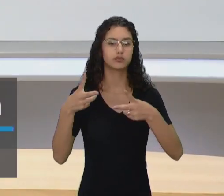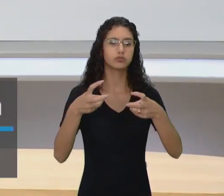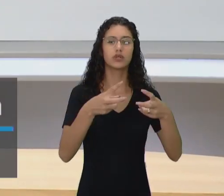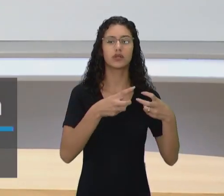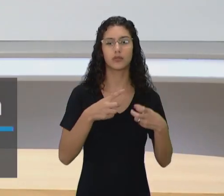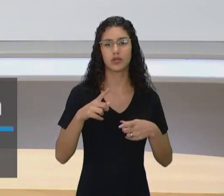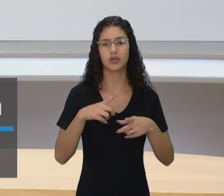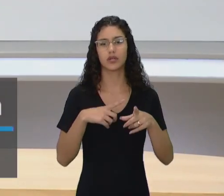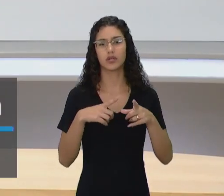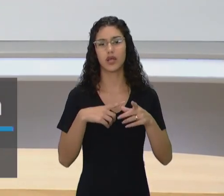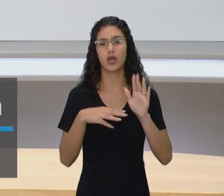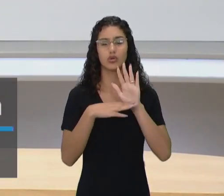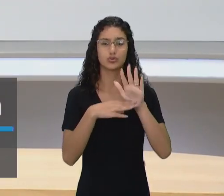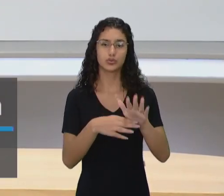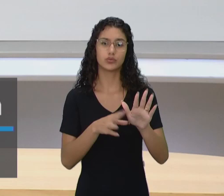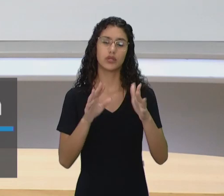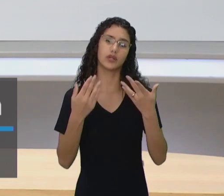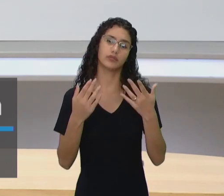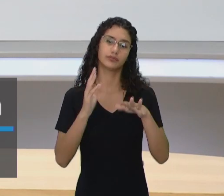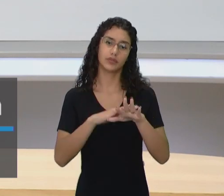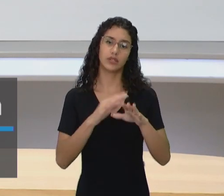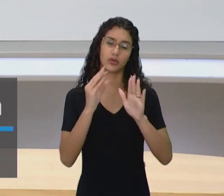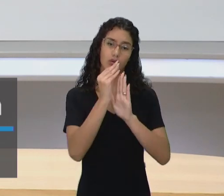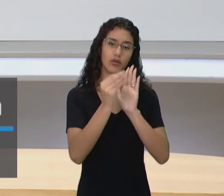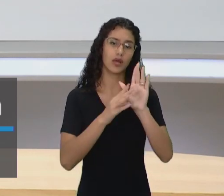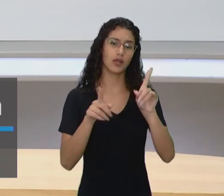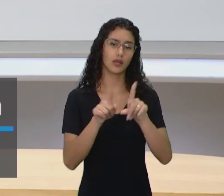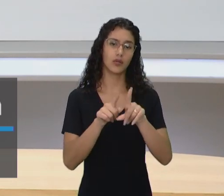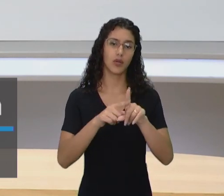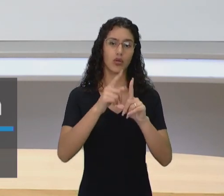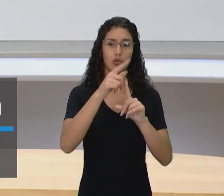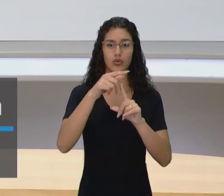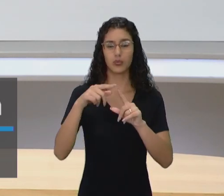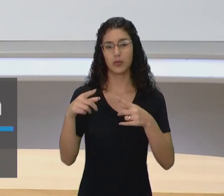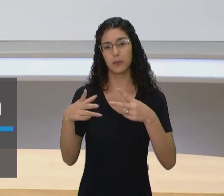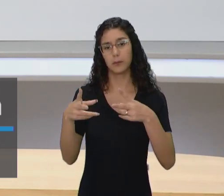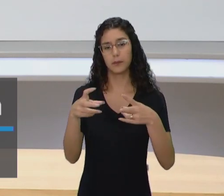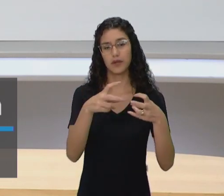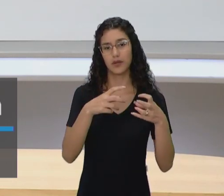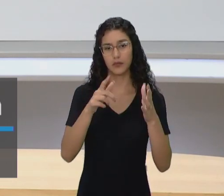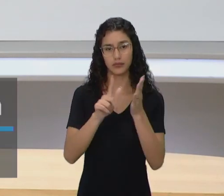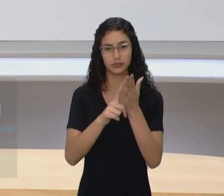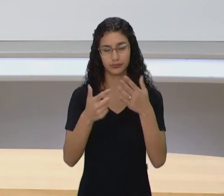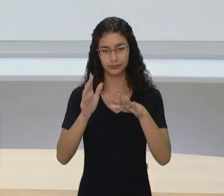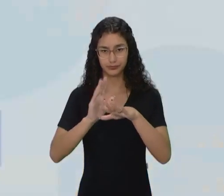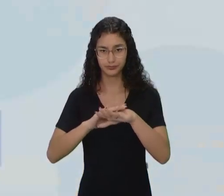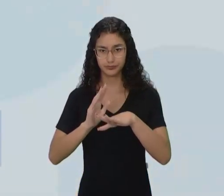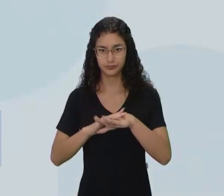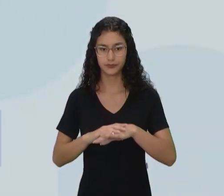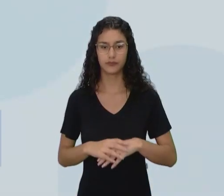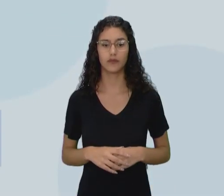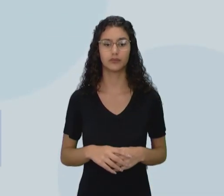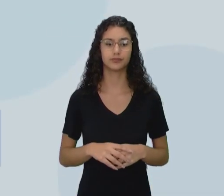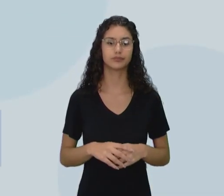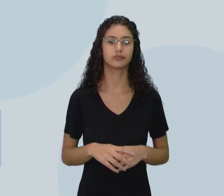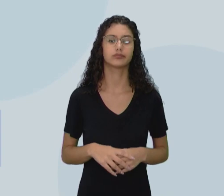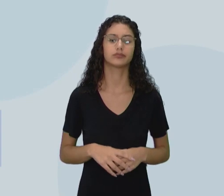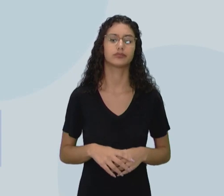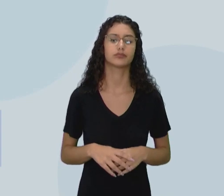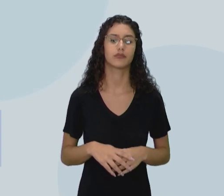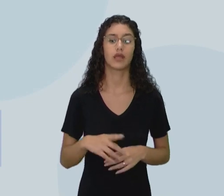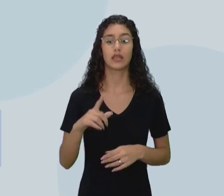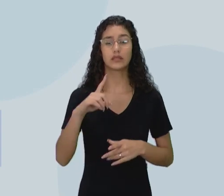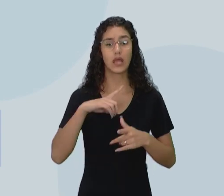análise moderada? Então você vai colocar lá qual é o tipo de crítica que você percebe que o jornal está fazendo, tá? Depois, há